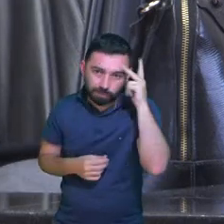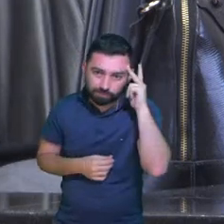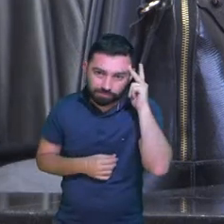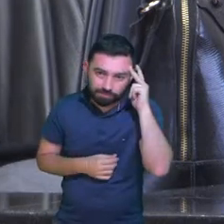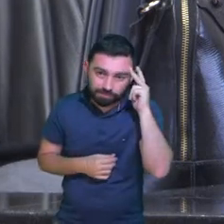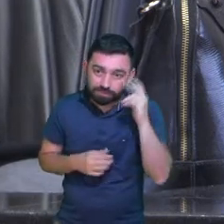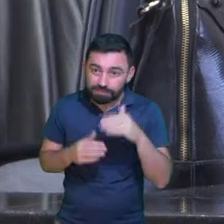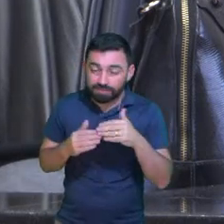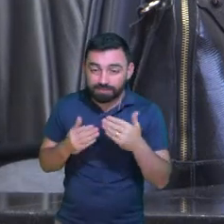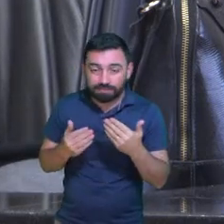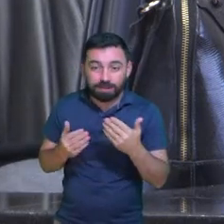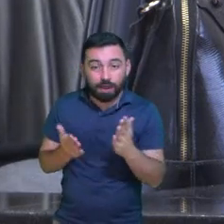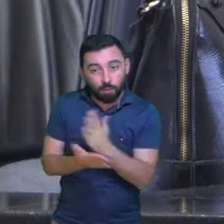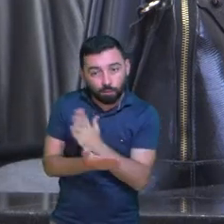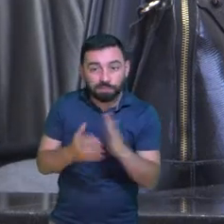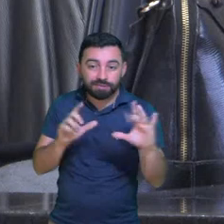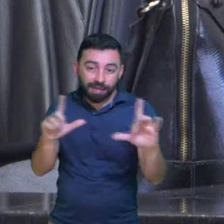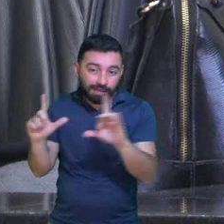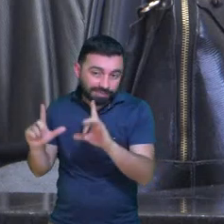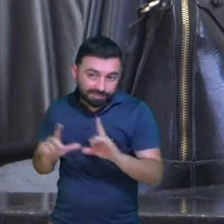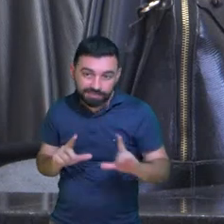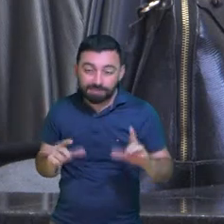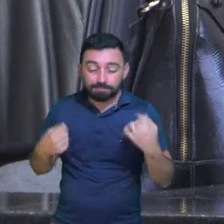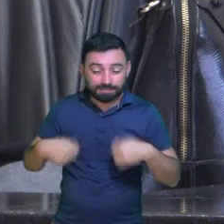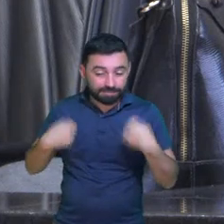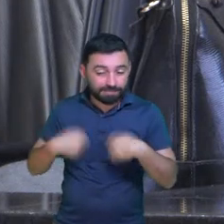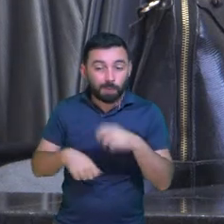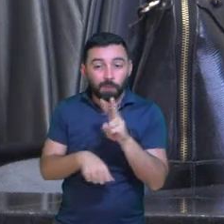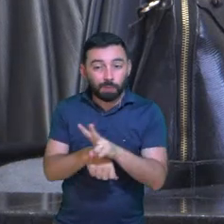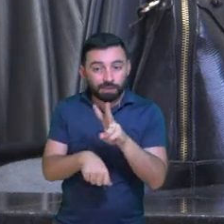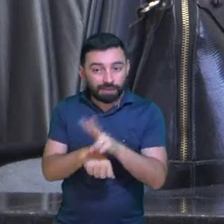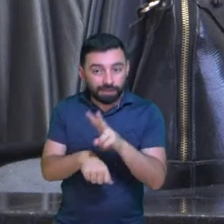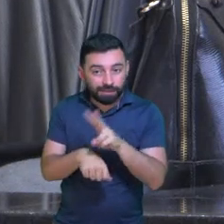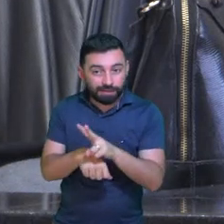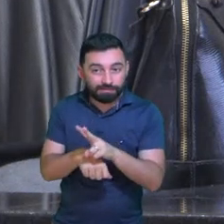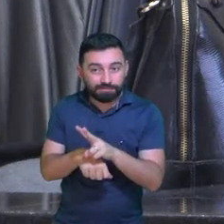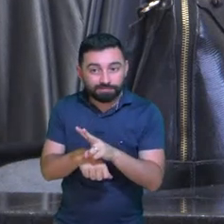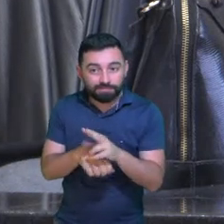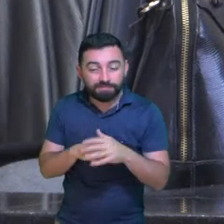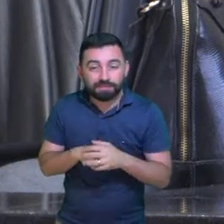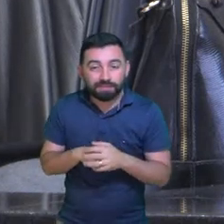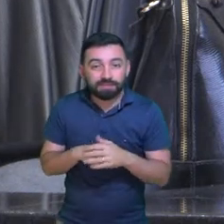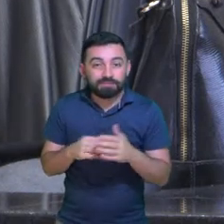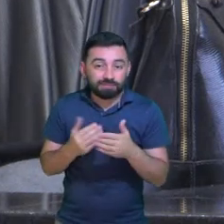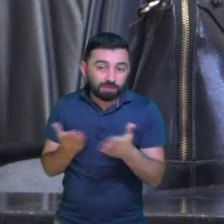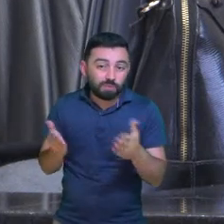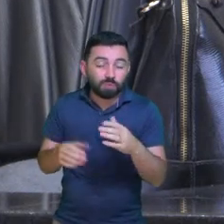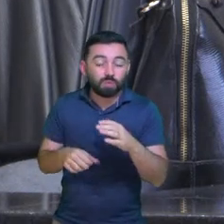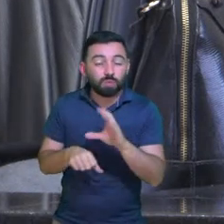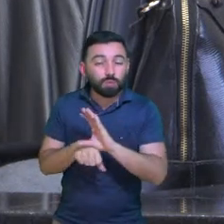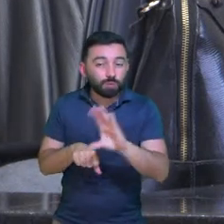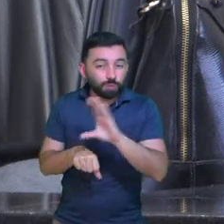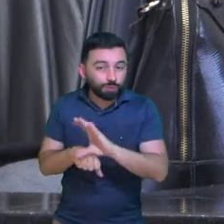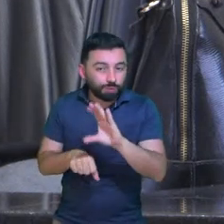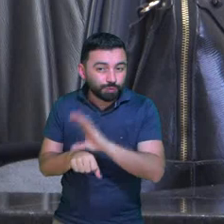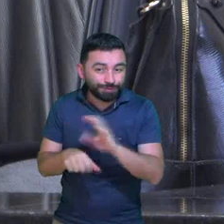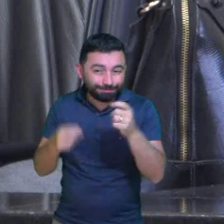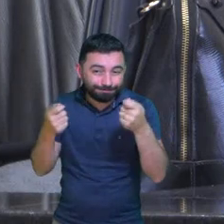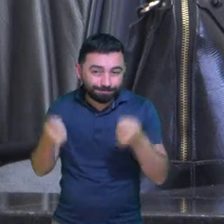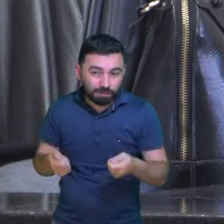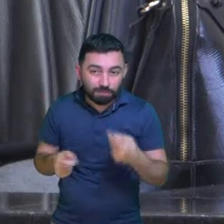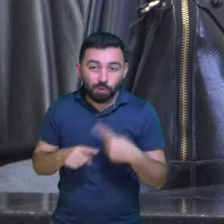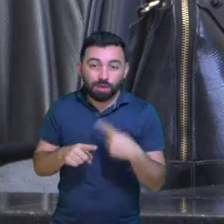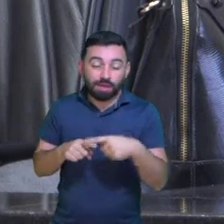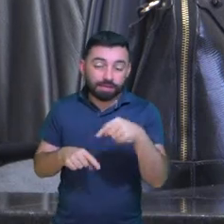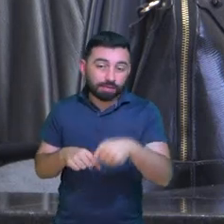são umas caixinhas que eu acho que vocês precisam cuidar para que vocês ten um curso bem consolidado uma vez que esse estado é